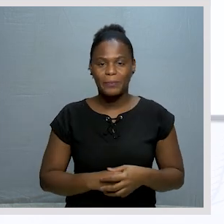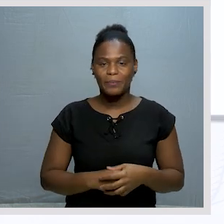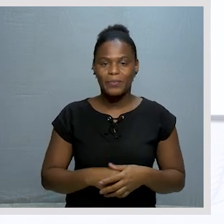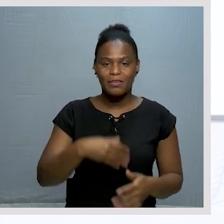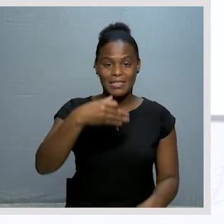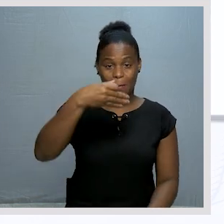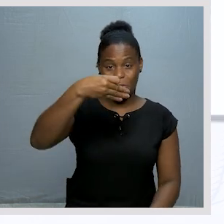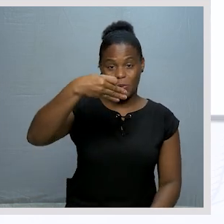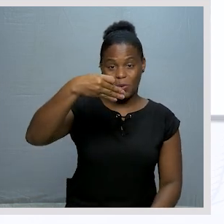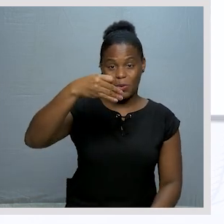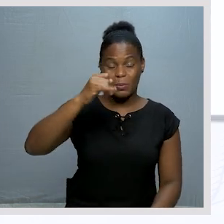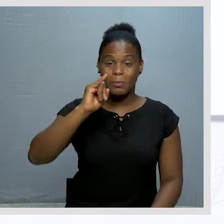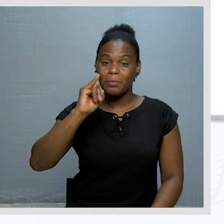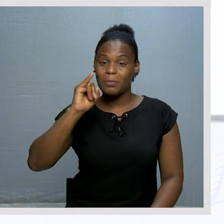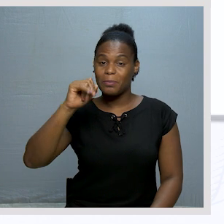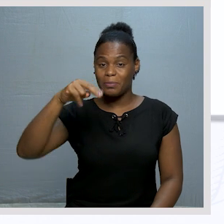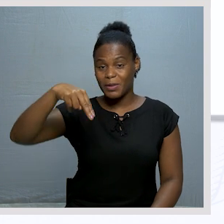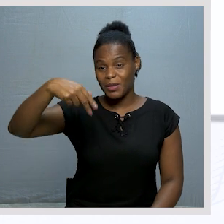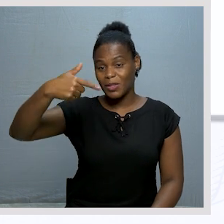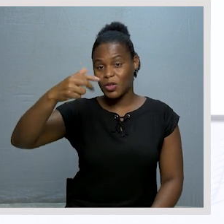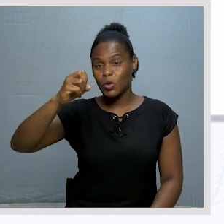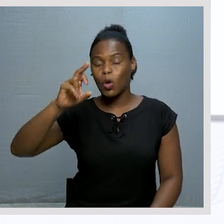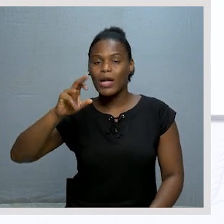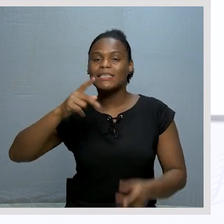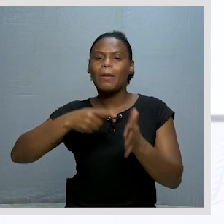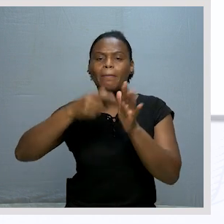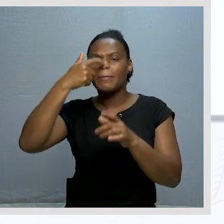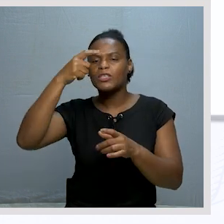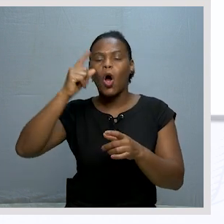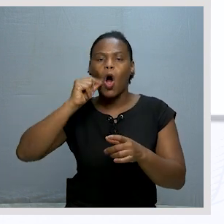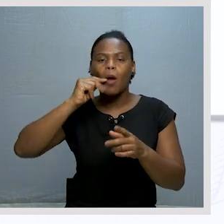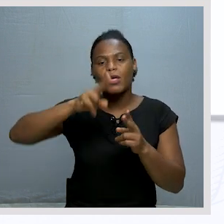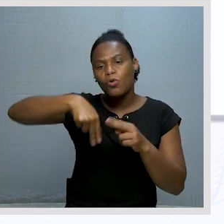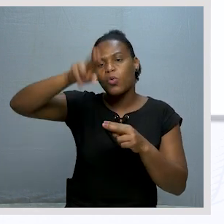Pintor, termina por R. Exato.